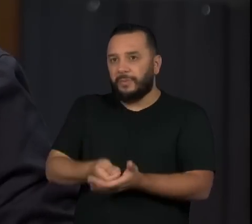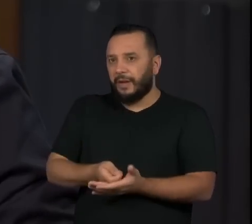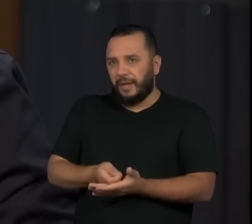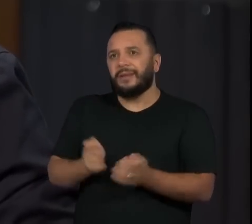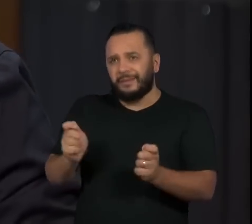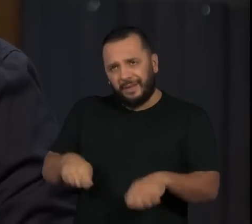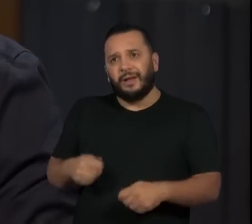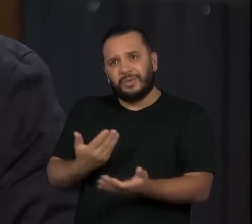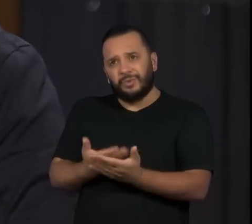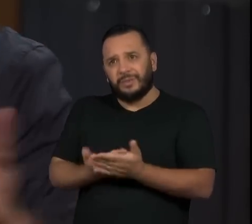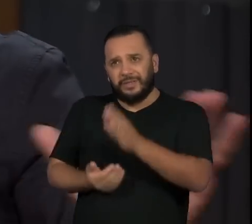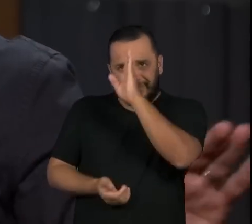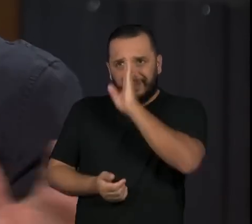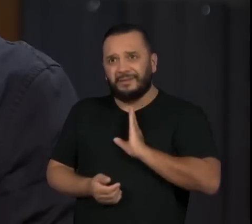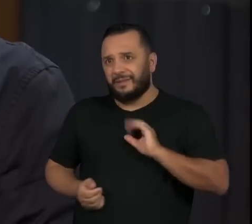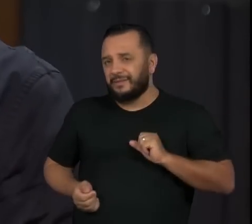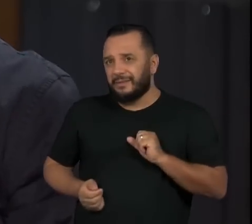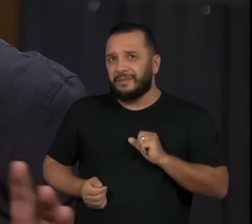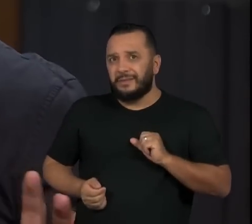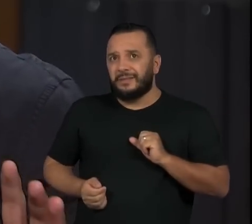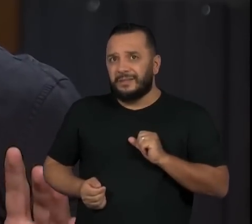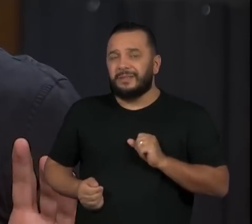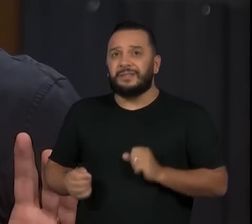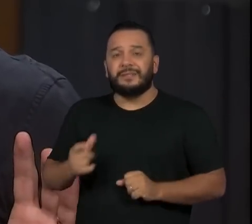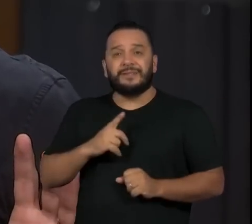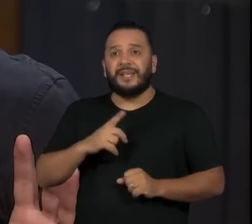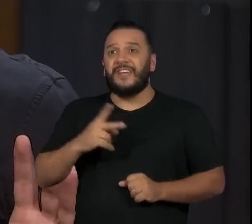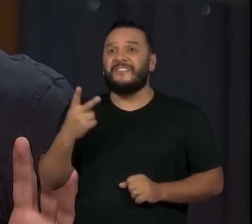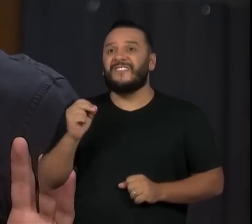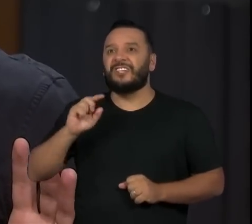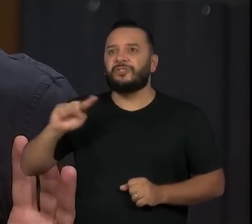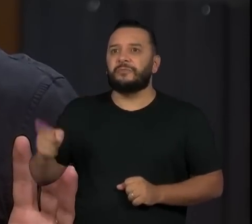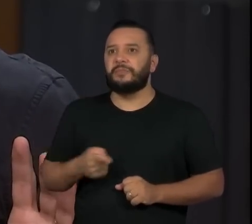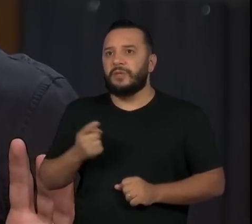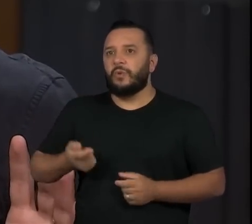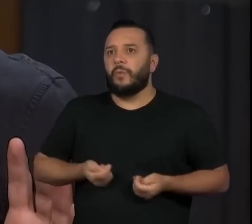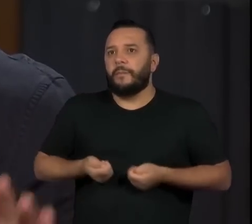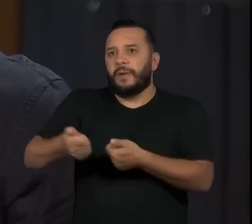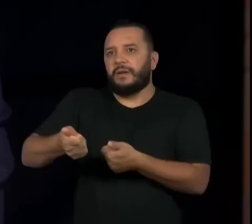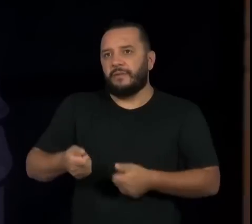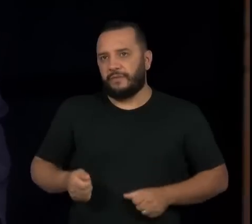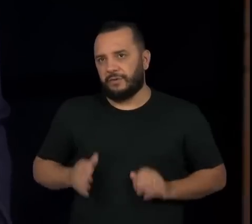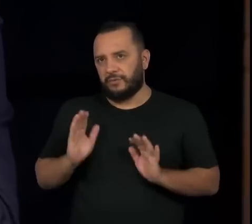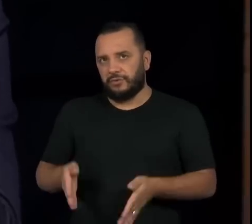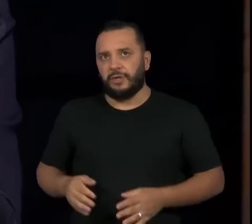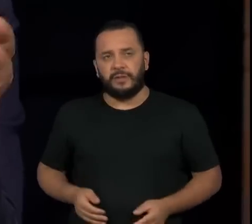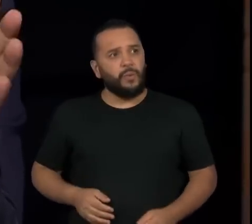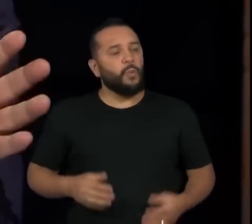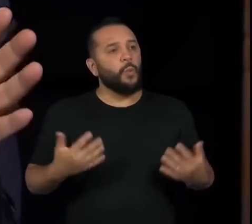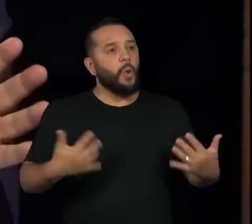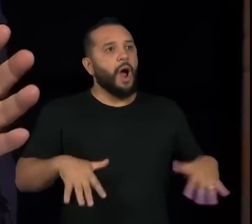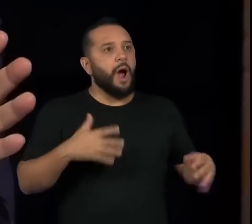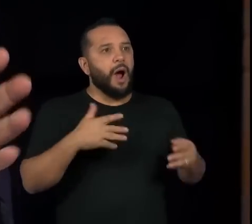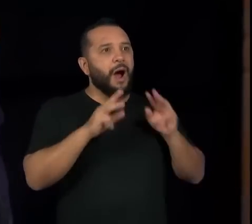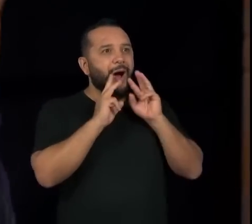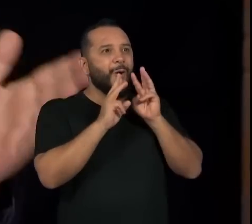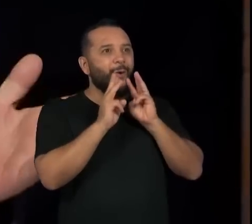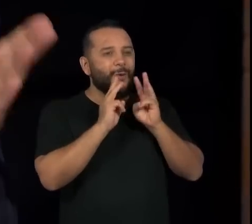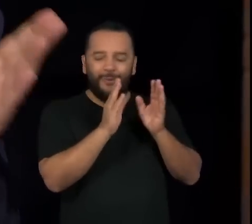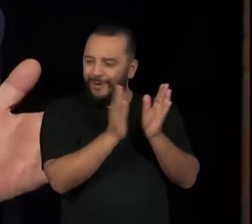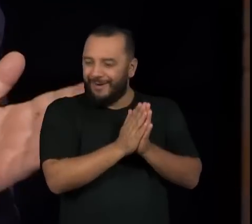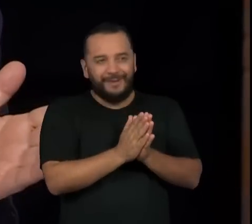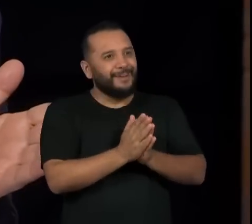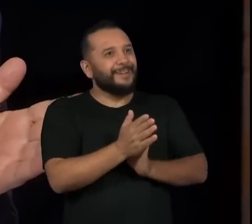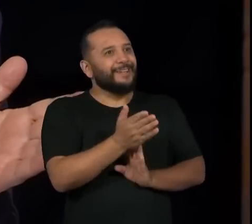graça. Então, todo mundo, a gente tem 20 mil bolsistas hoje em dia. O Eduardo, o que você diria para as pessoas que estão te ouvindo e falando, esse